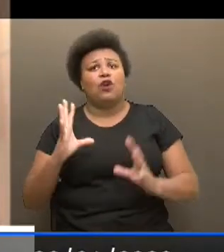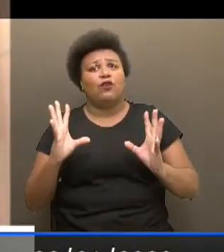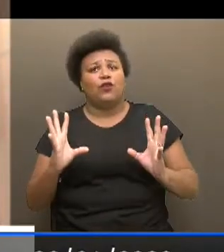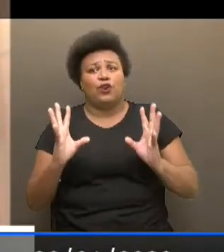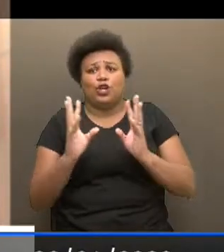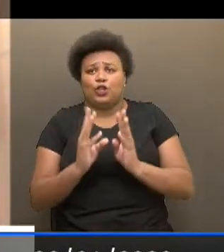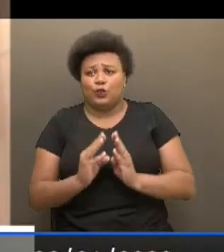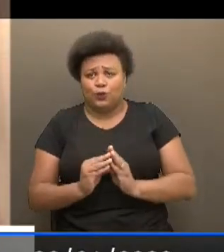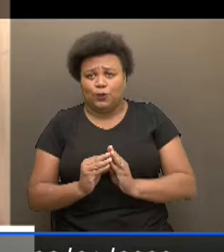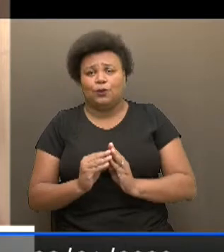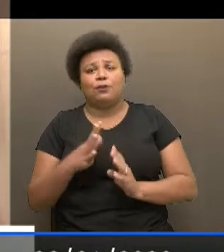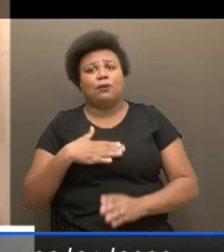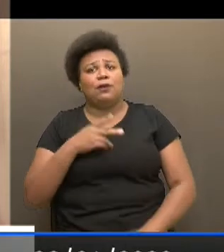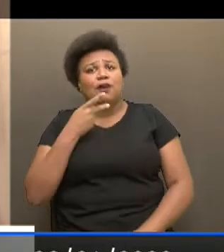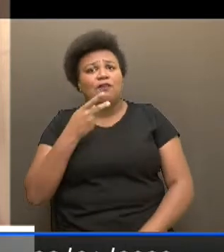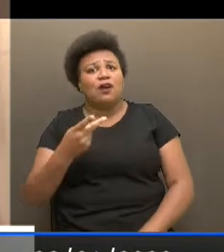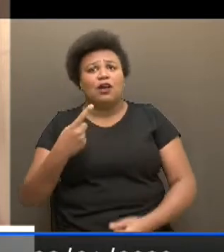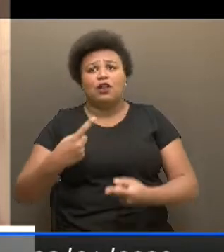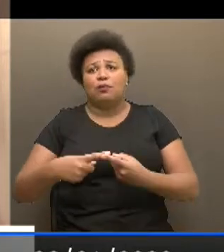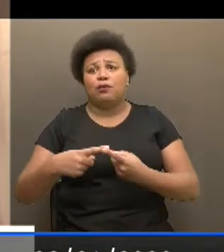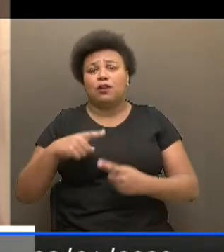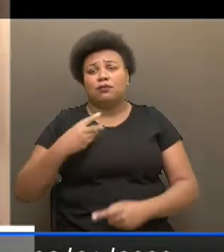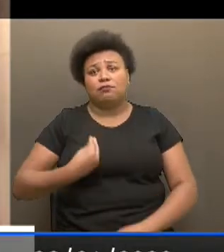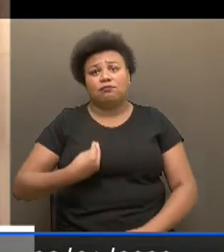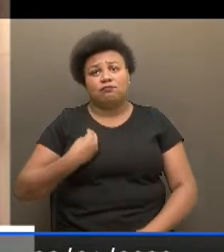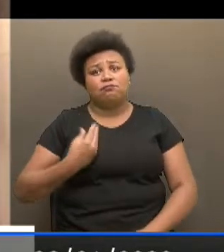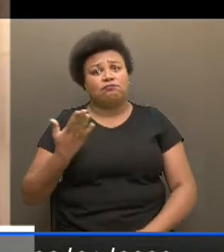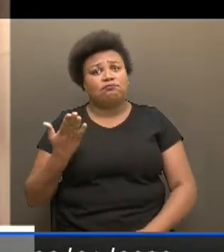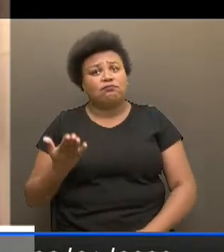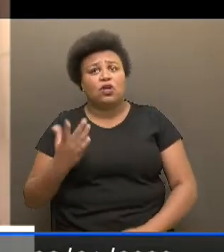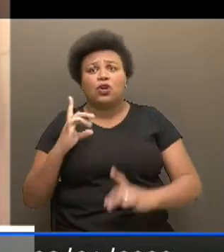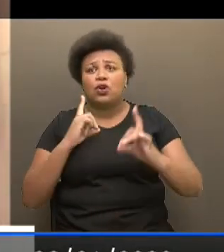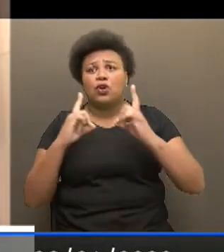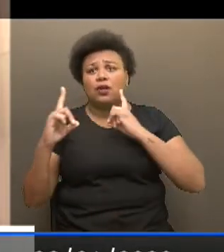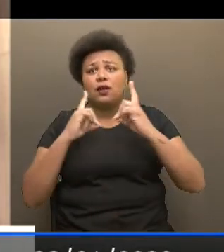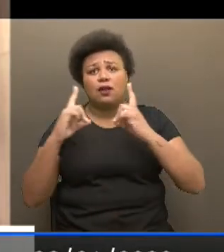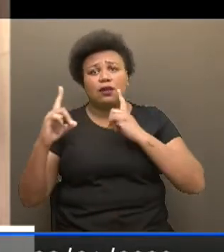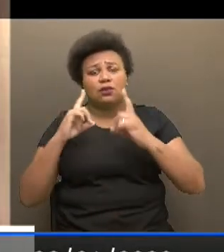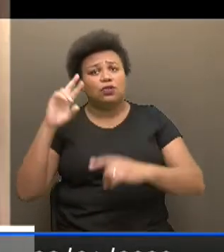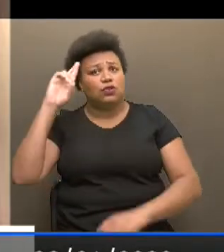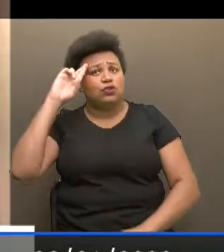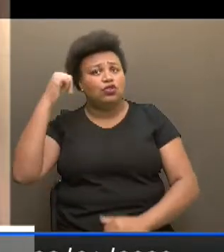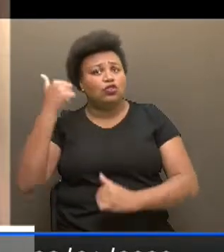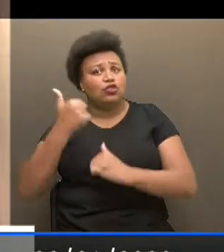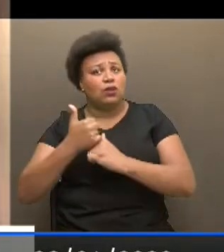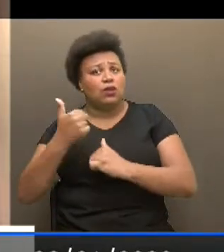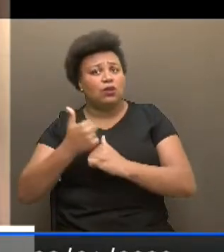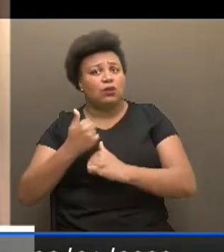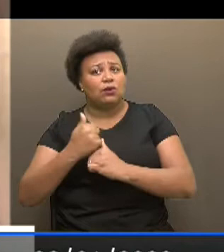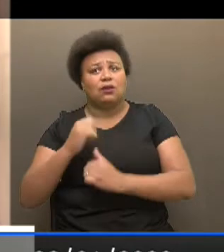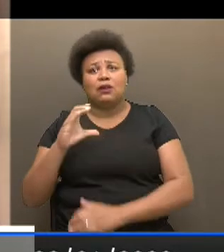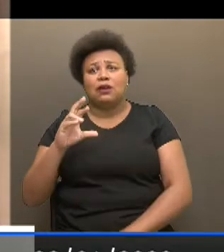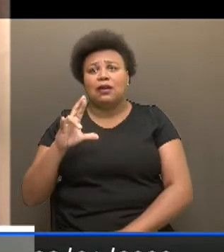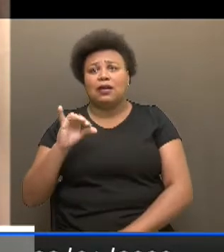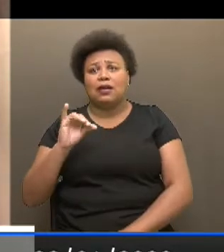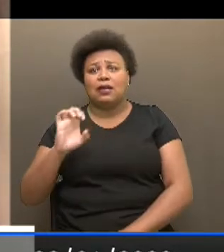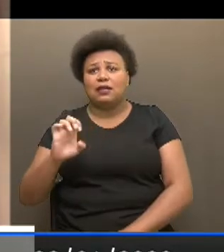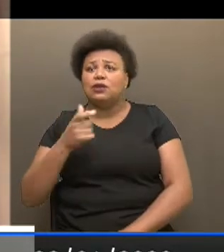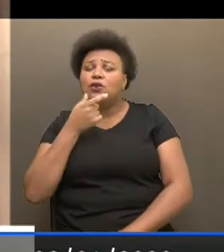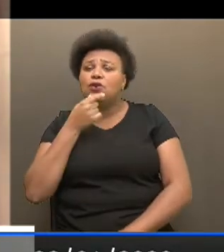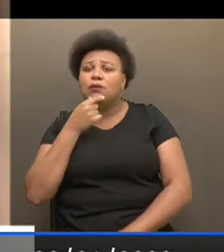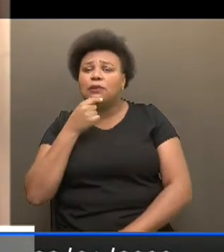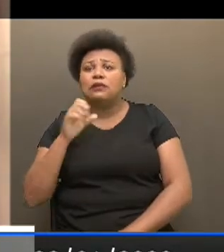sintetizar minha fala, porque está presente aí o nosso coordenador, o nosso diretor da crise, que é o Ricardo